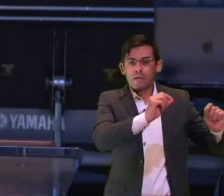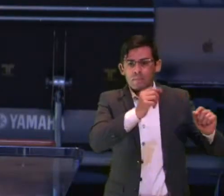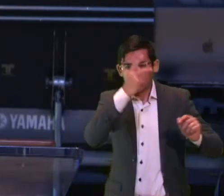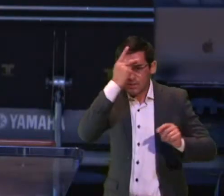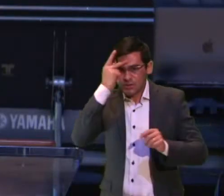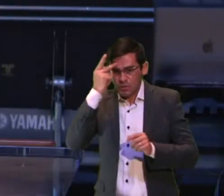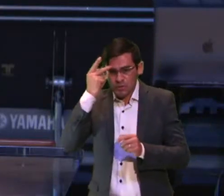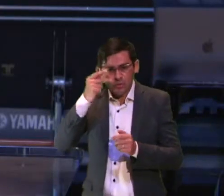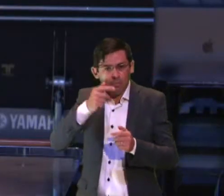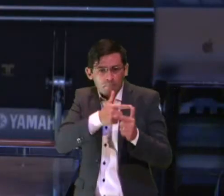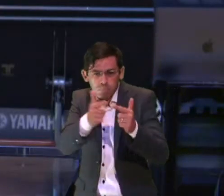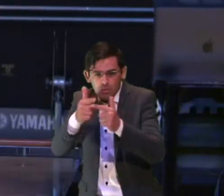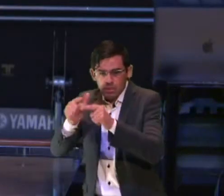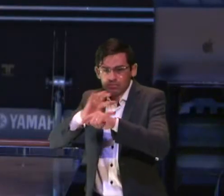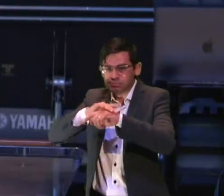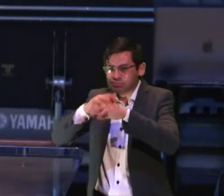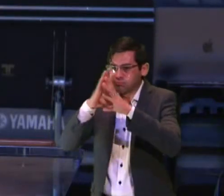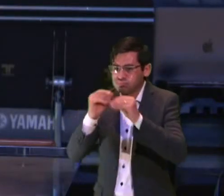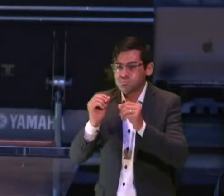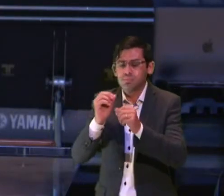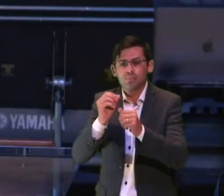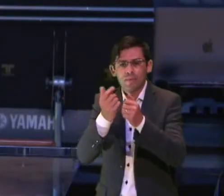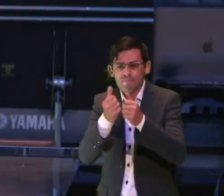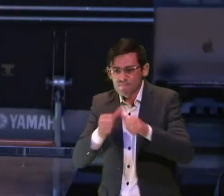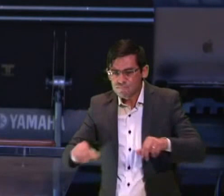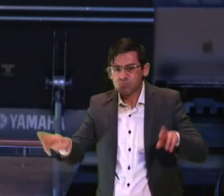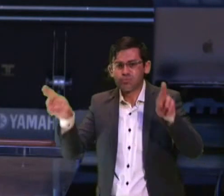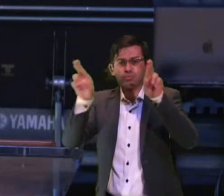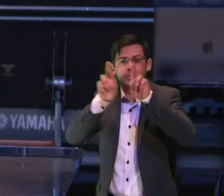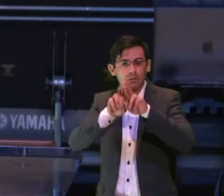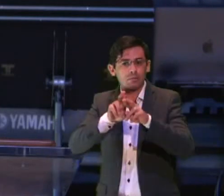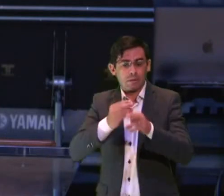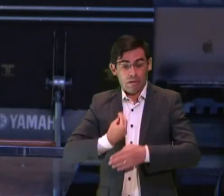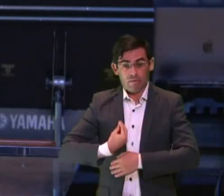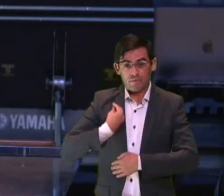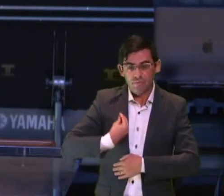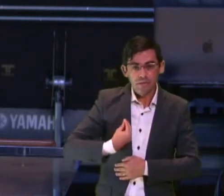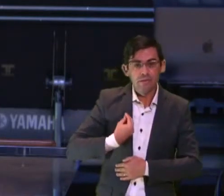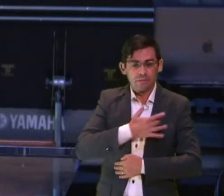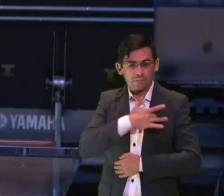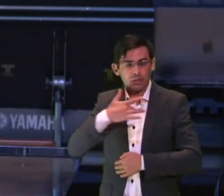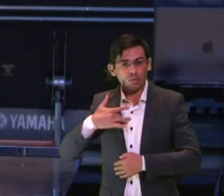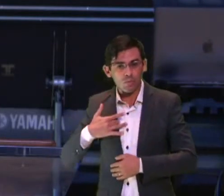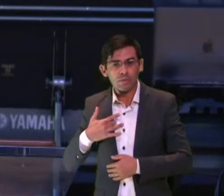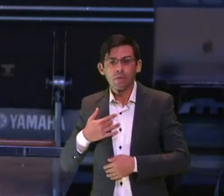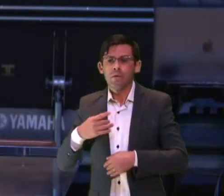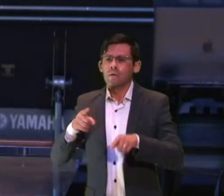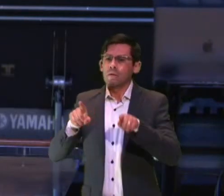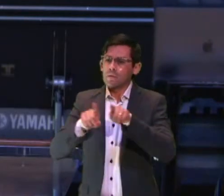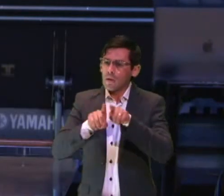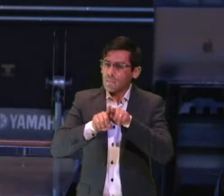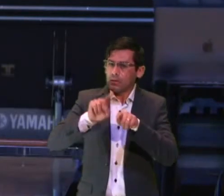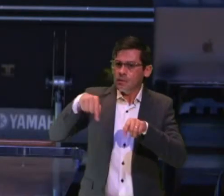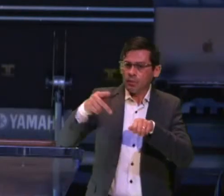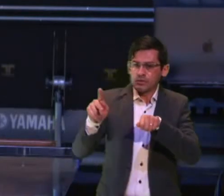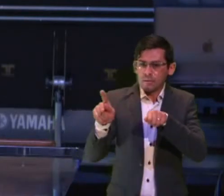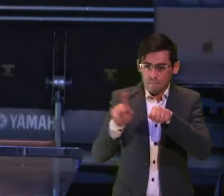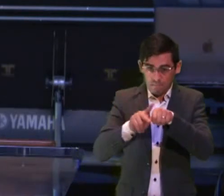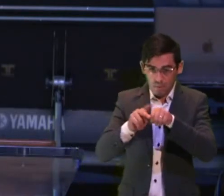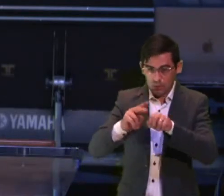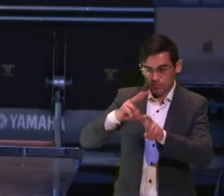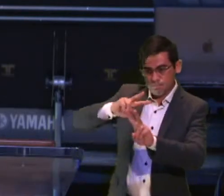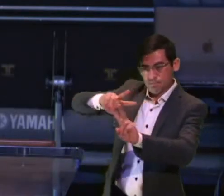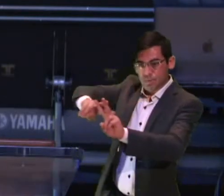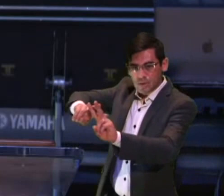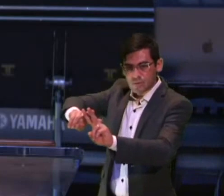coxos e paralíticos eram levantados. A Bíblia vai nos mostrar depois, quando Pedro é encarcerado por